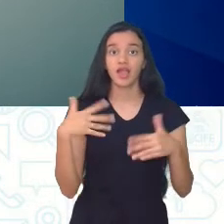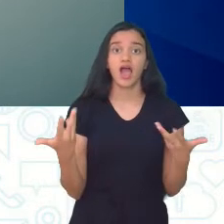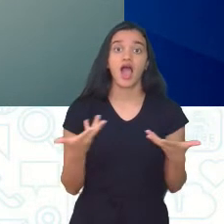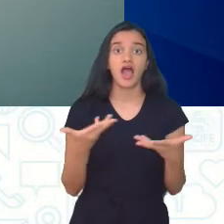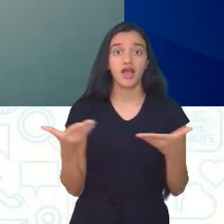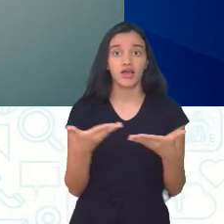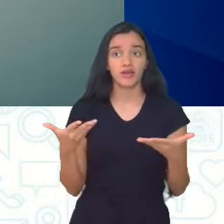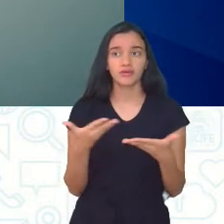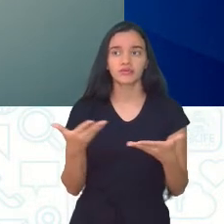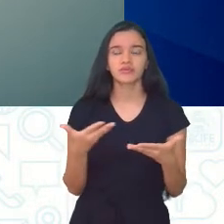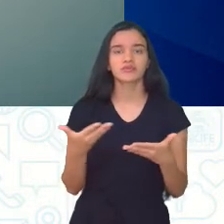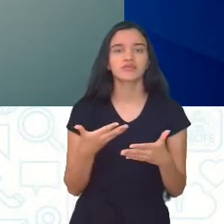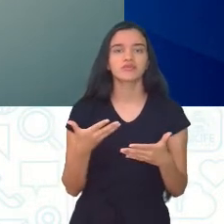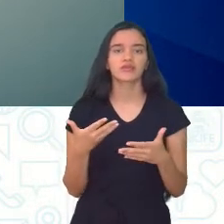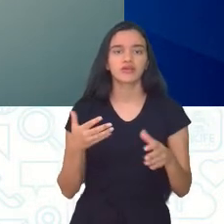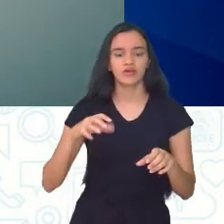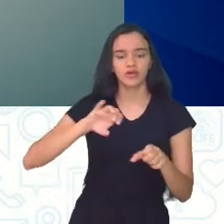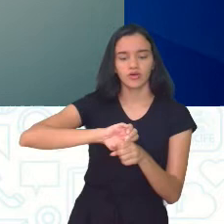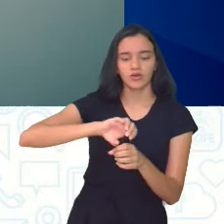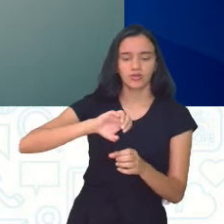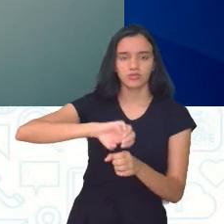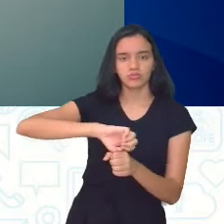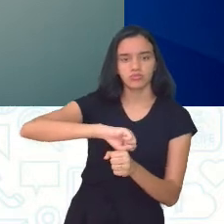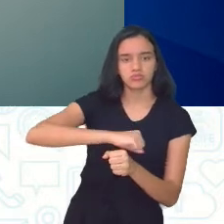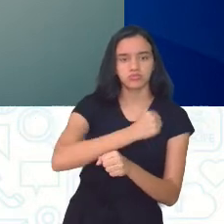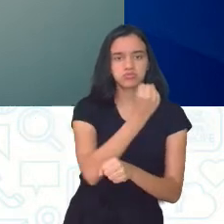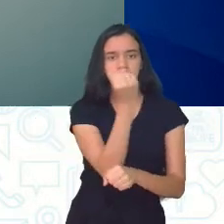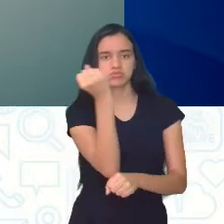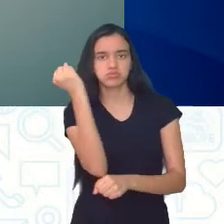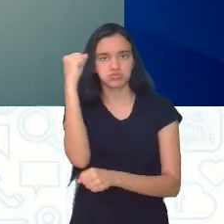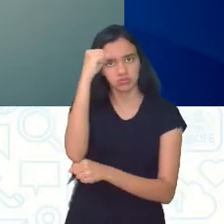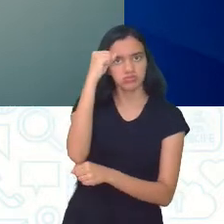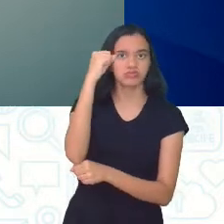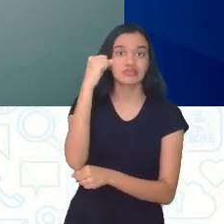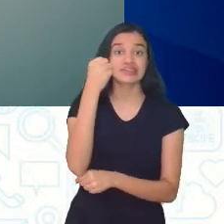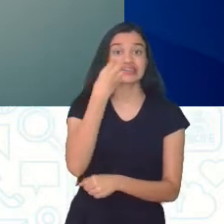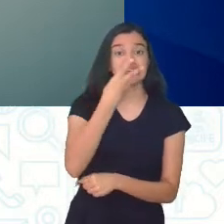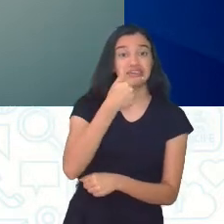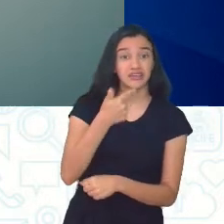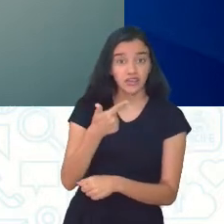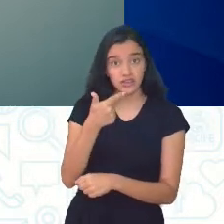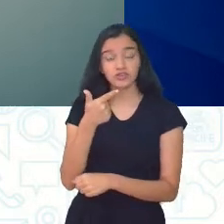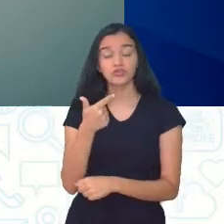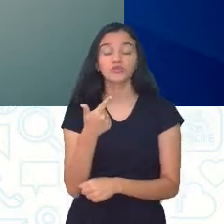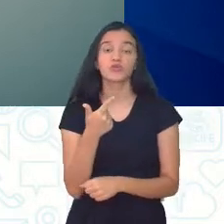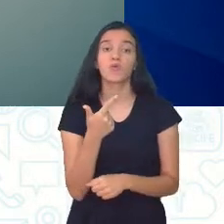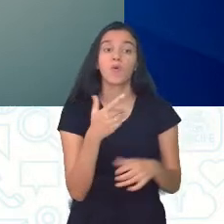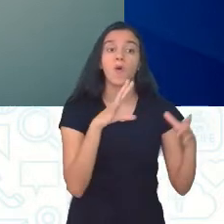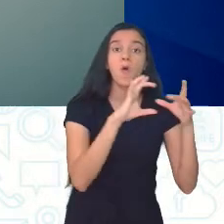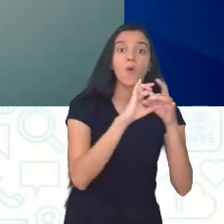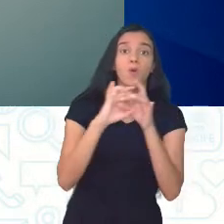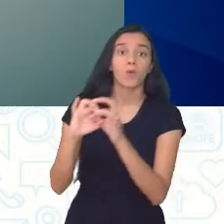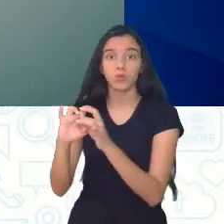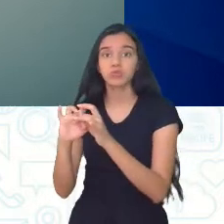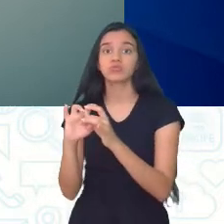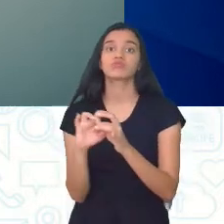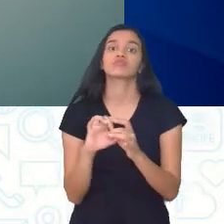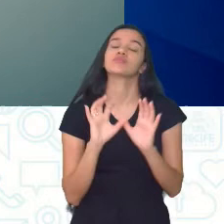espinhais. Ele mostra que eles são compostos por 31 pares. São os que fazem conexão com a medula